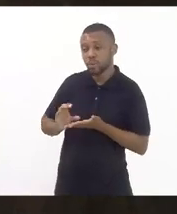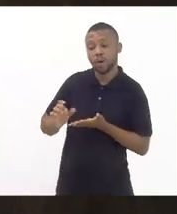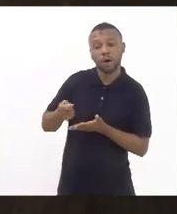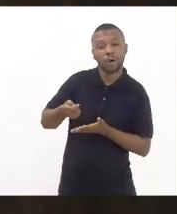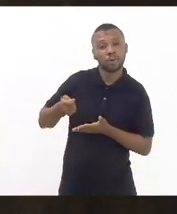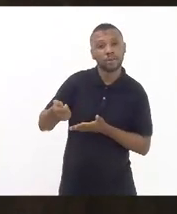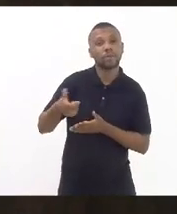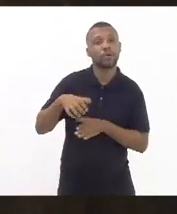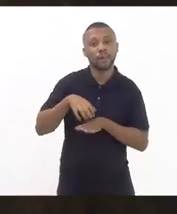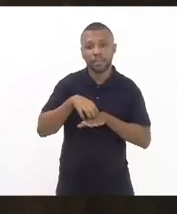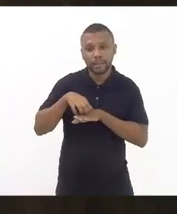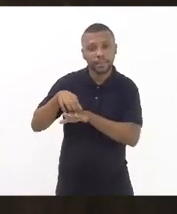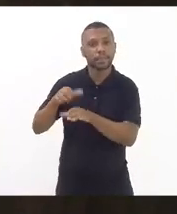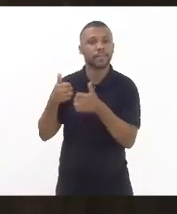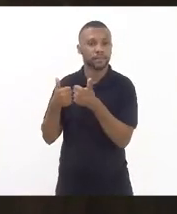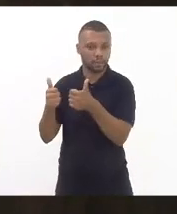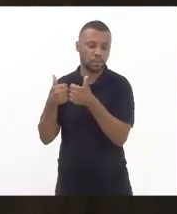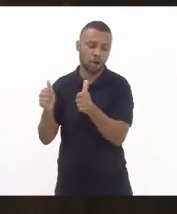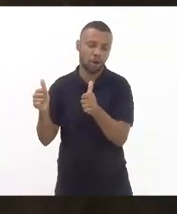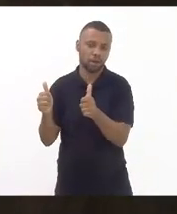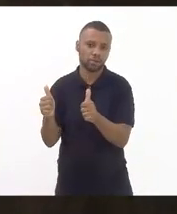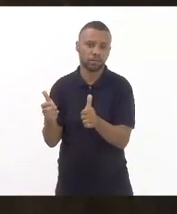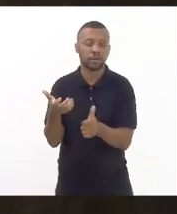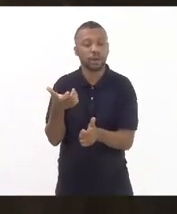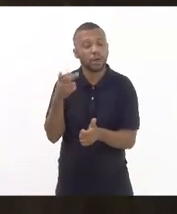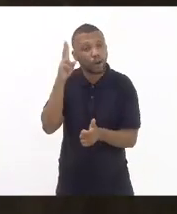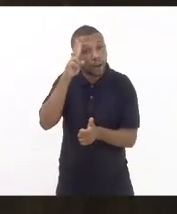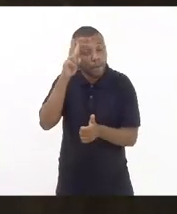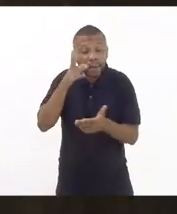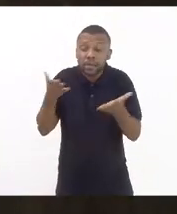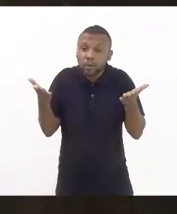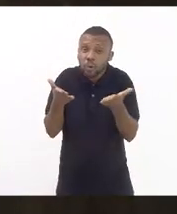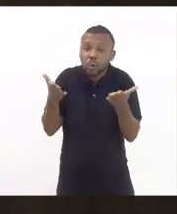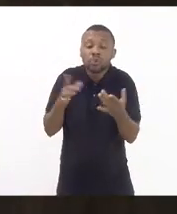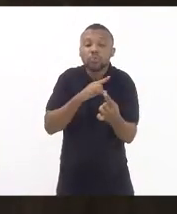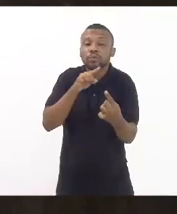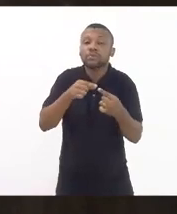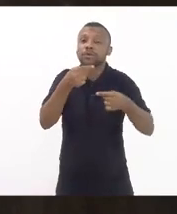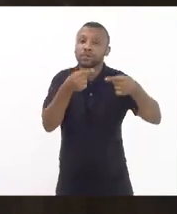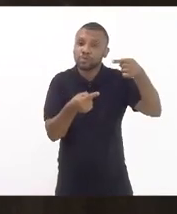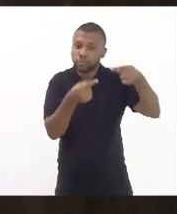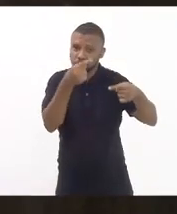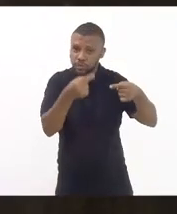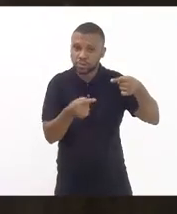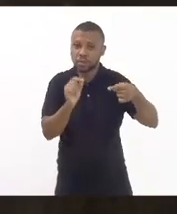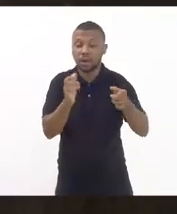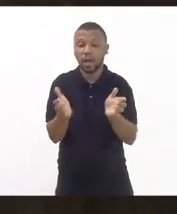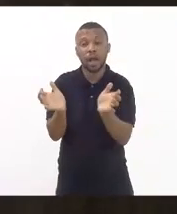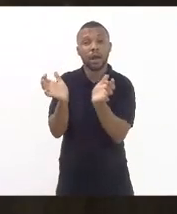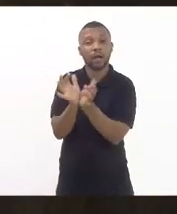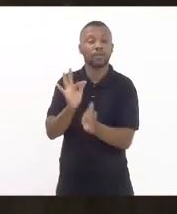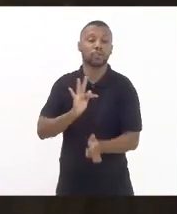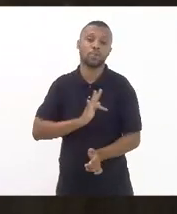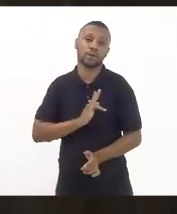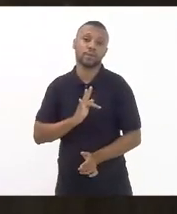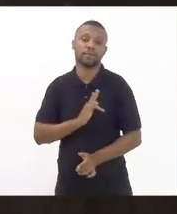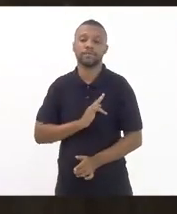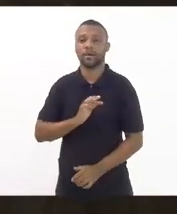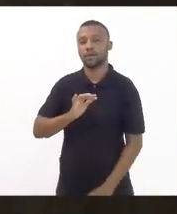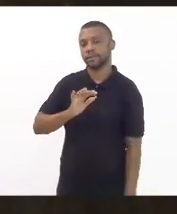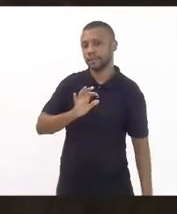só lembrar que nós hoje, né, o que estamos discutindo aqui é que os policiais civis